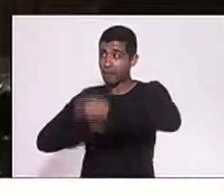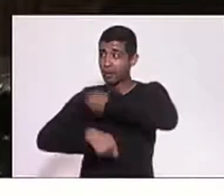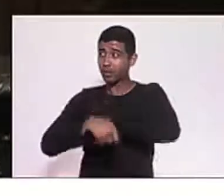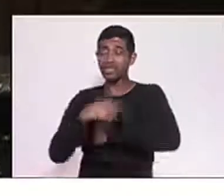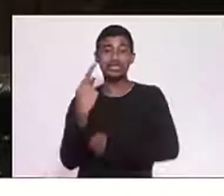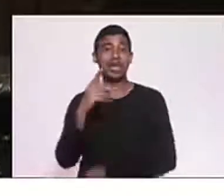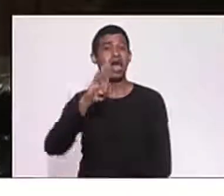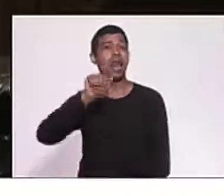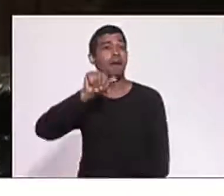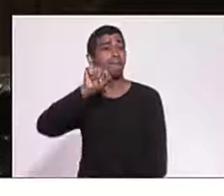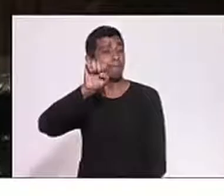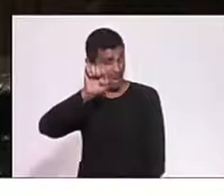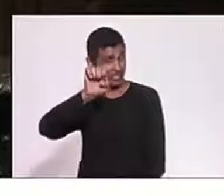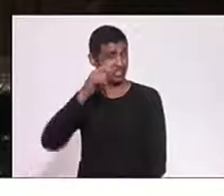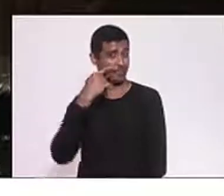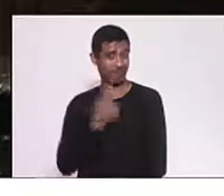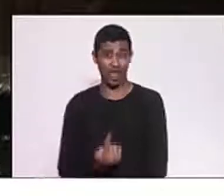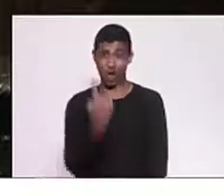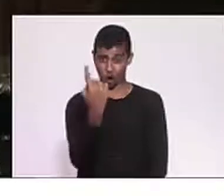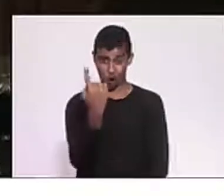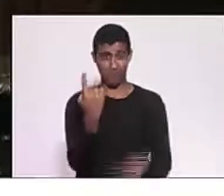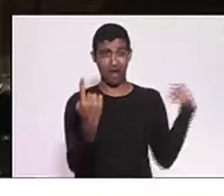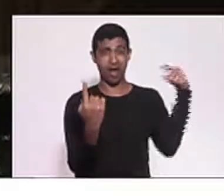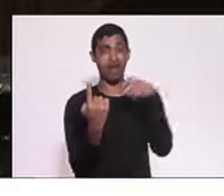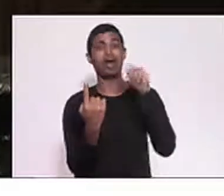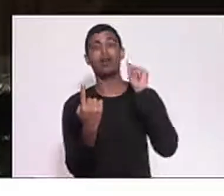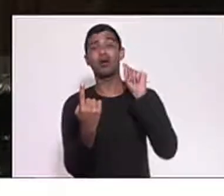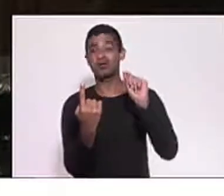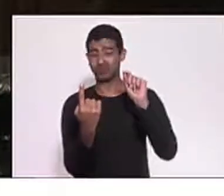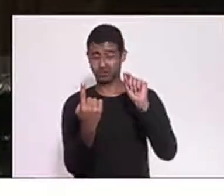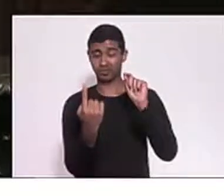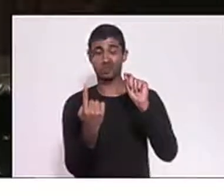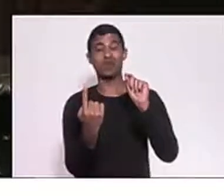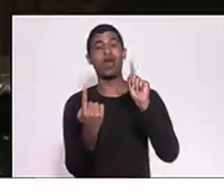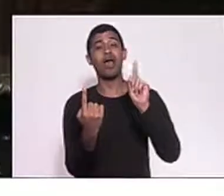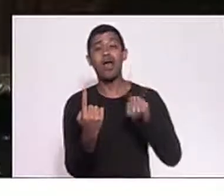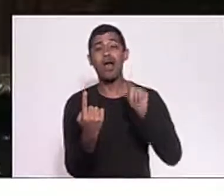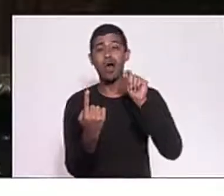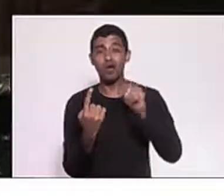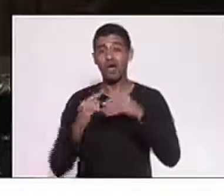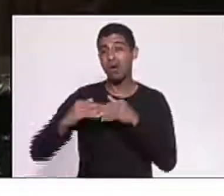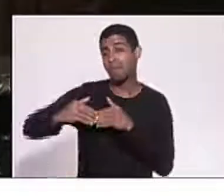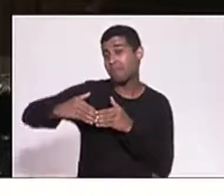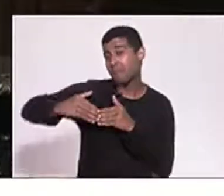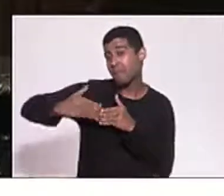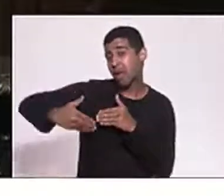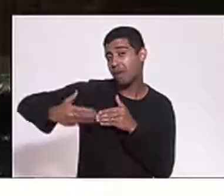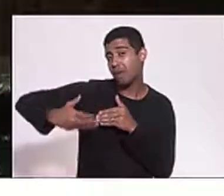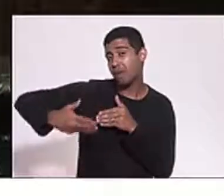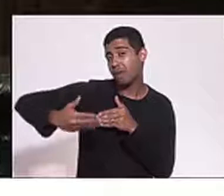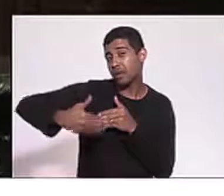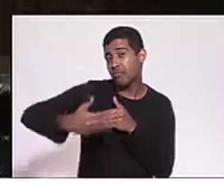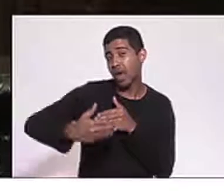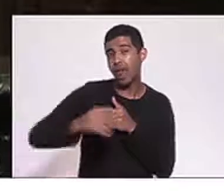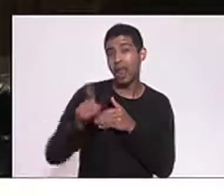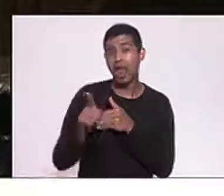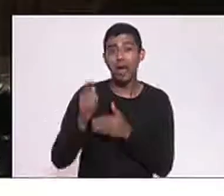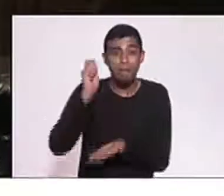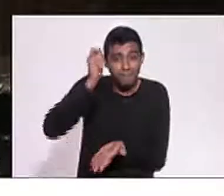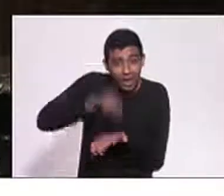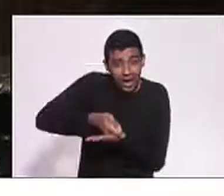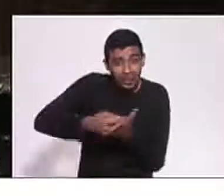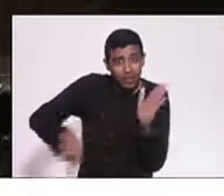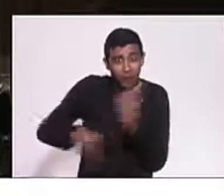bases, sendo uma delas a postergação do pagamento